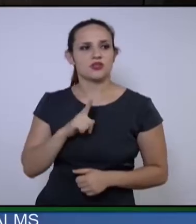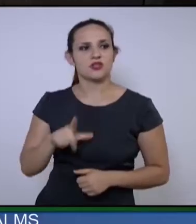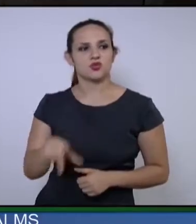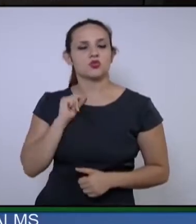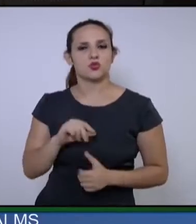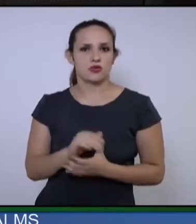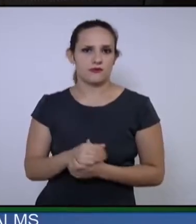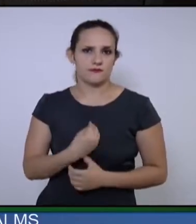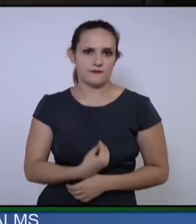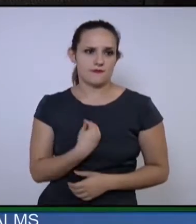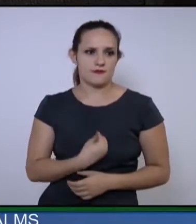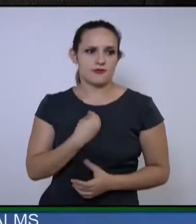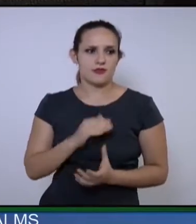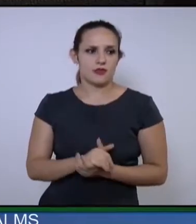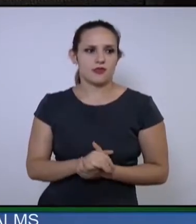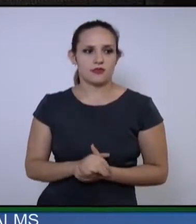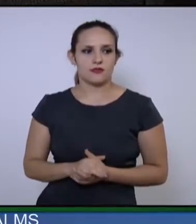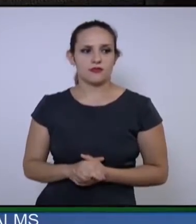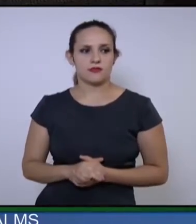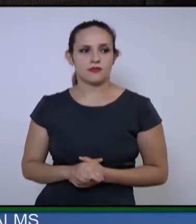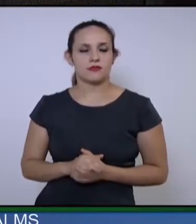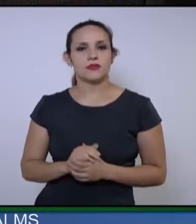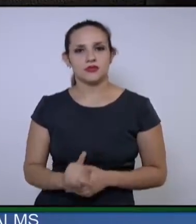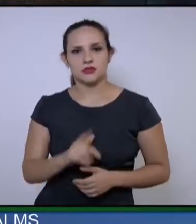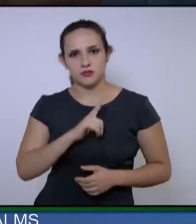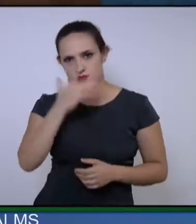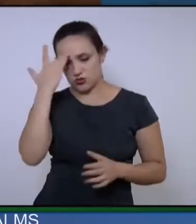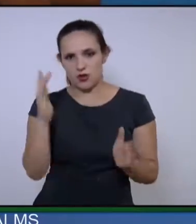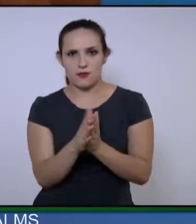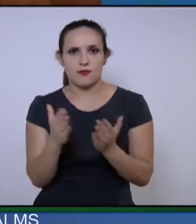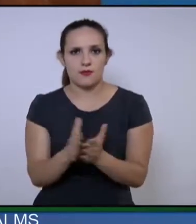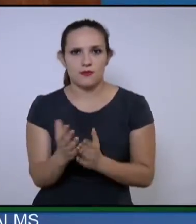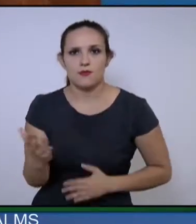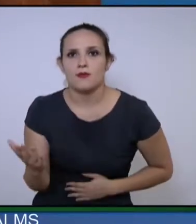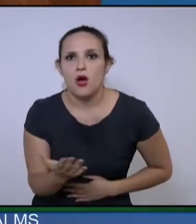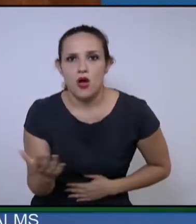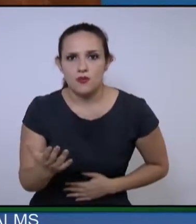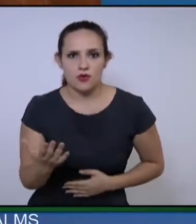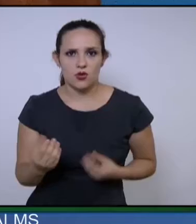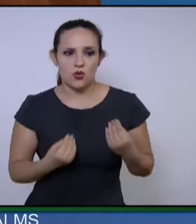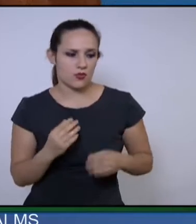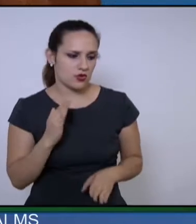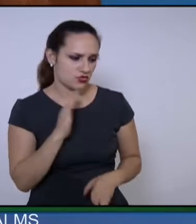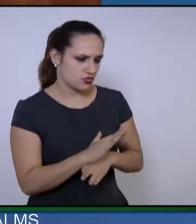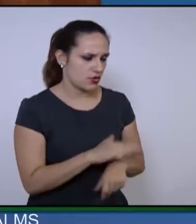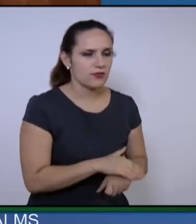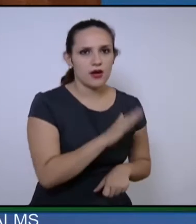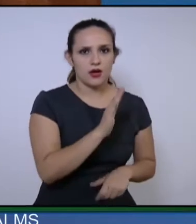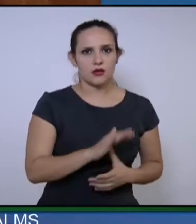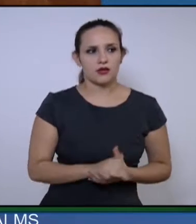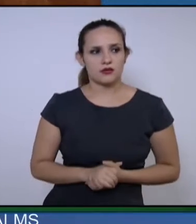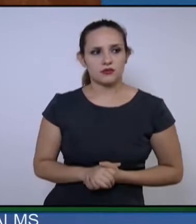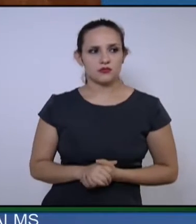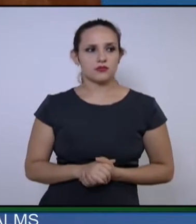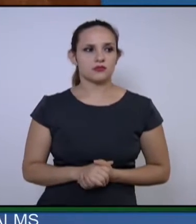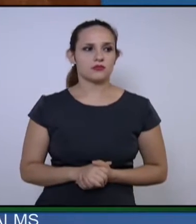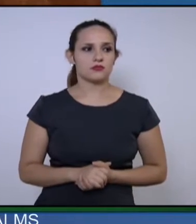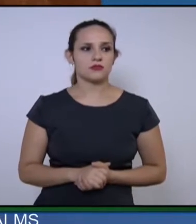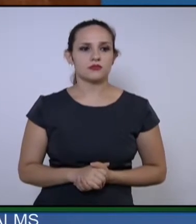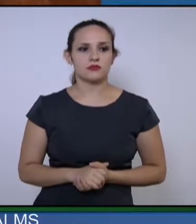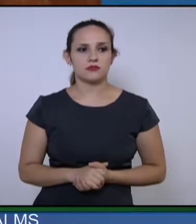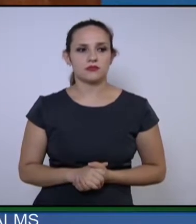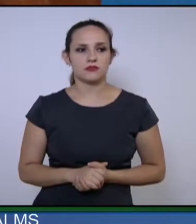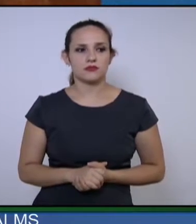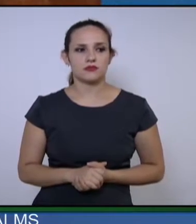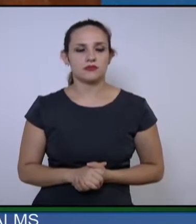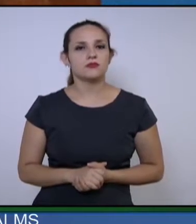de escolha. Quem mora embaixo das pontes dos viadutos não tem escolha. O Supremo mandou indenizar